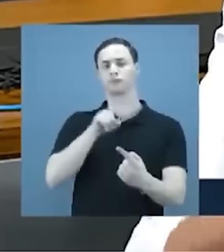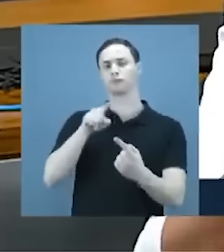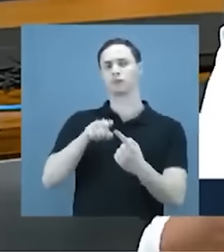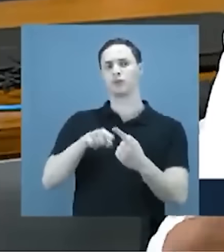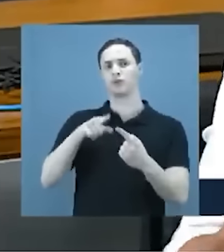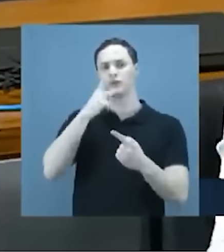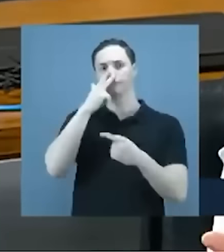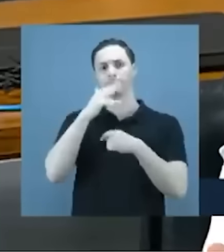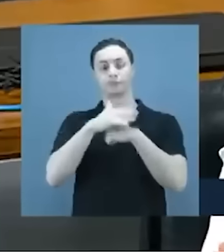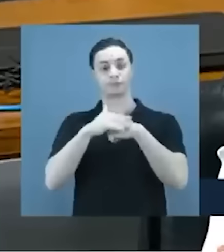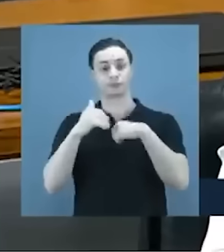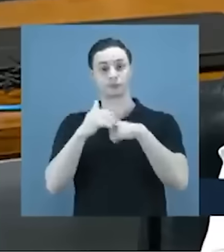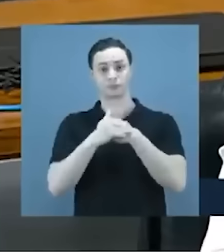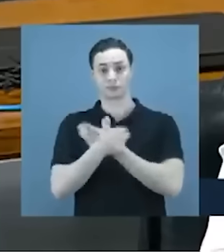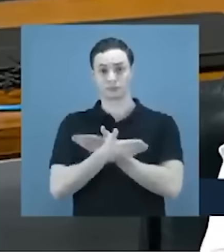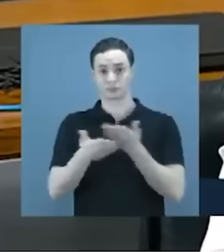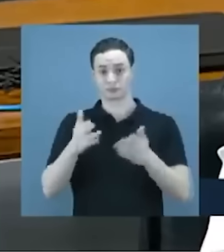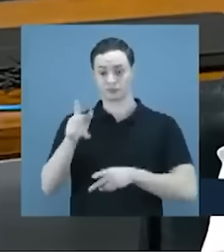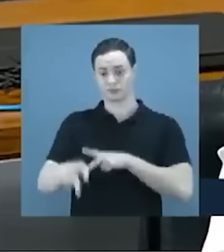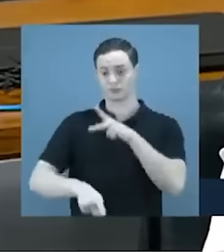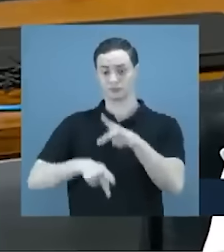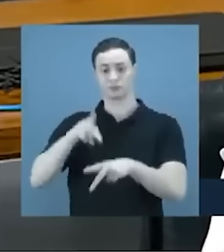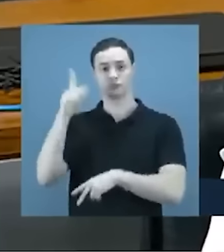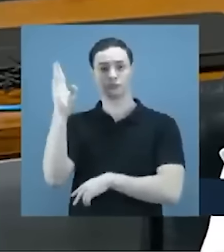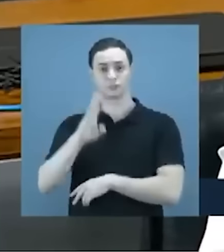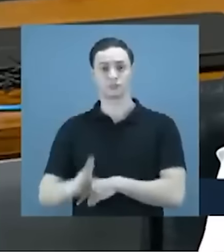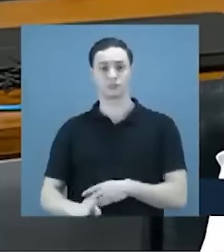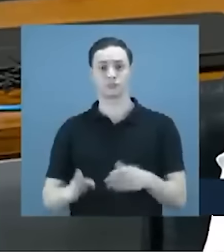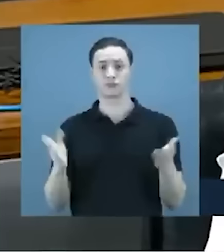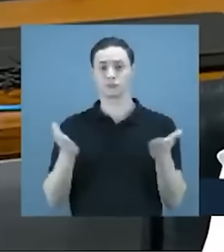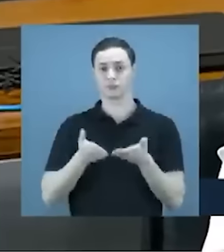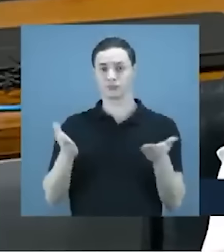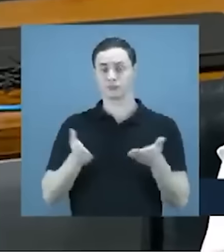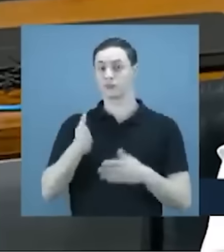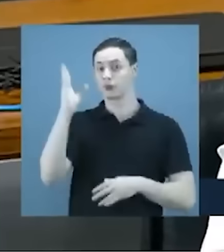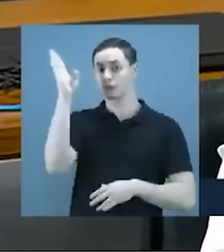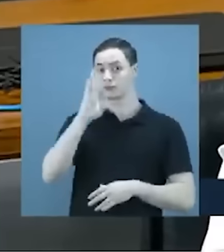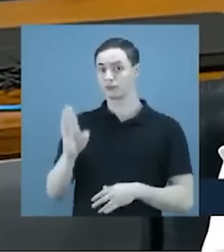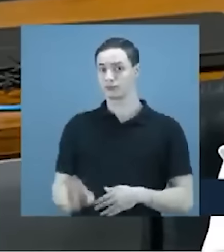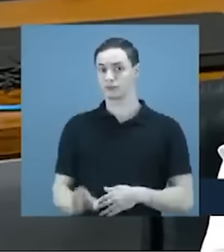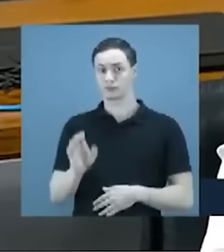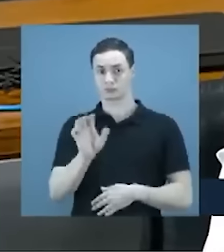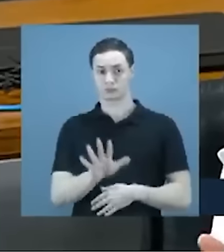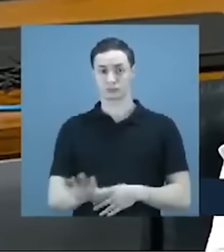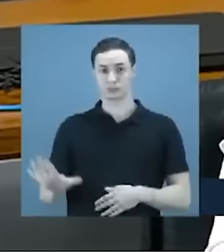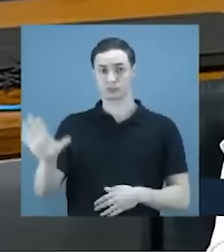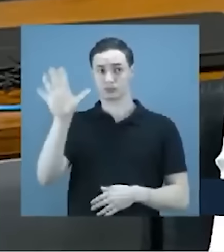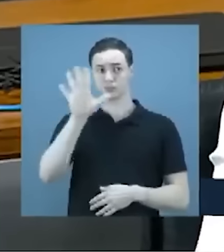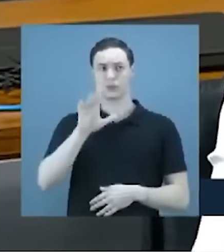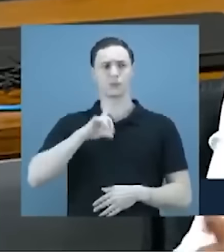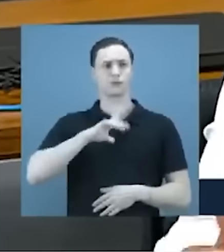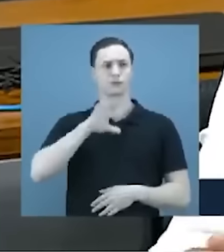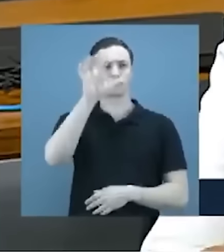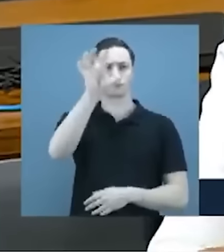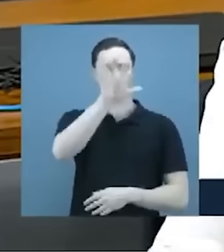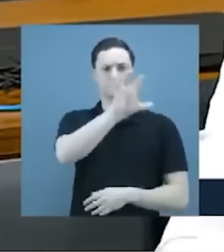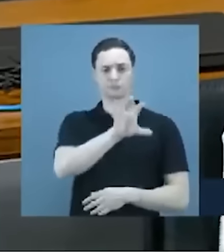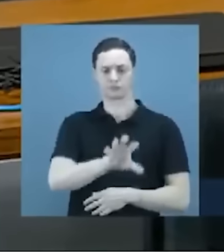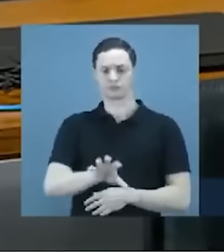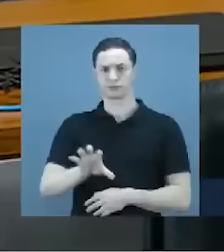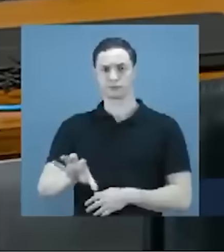como um alento para o Brasil nós temos hoje um Brasil Continental com várias regiões inclusive com